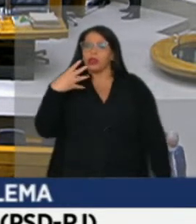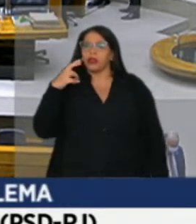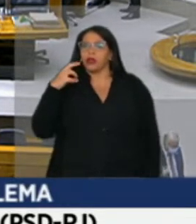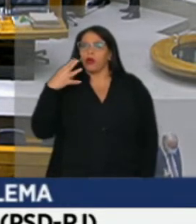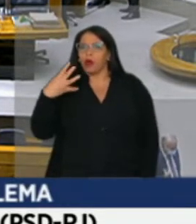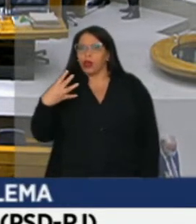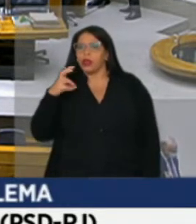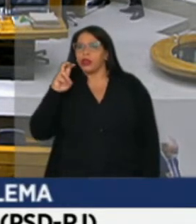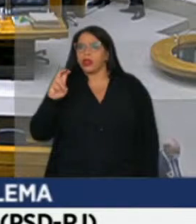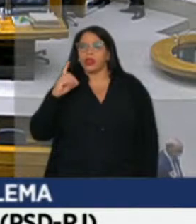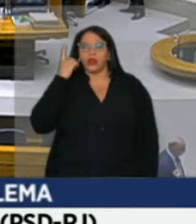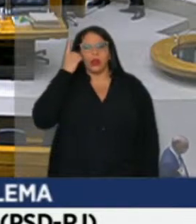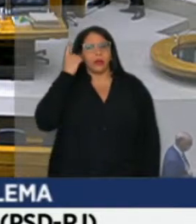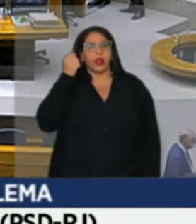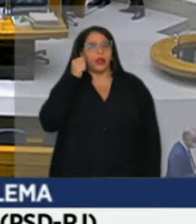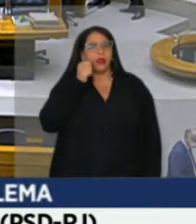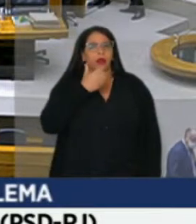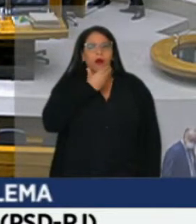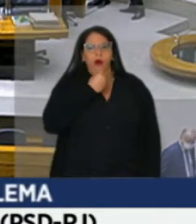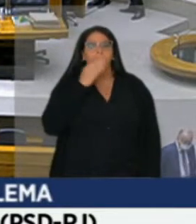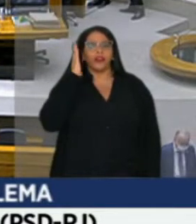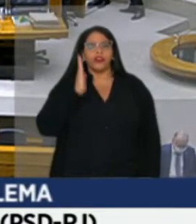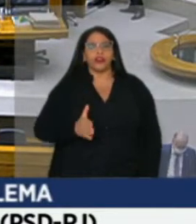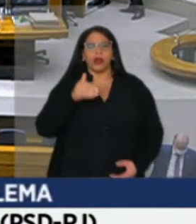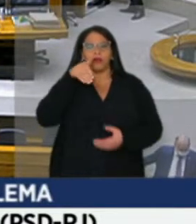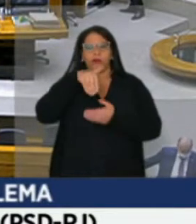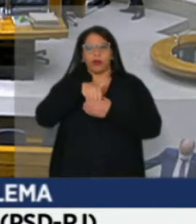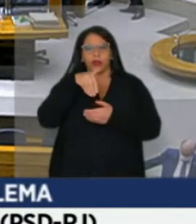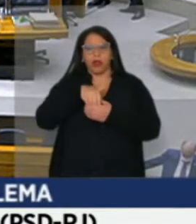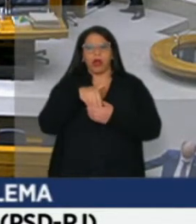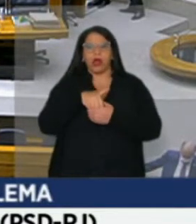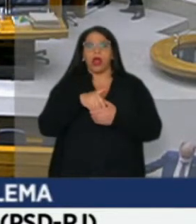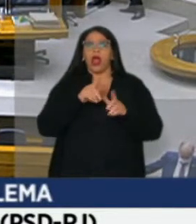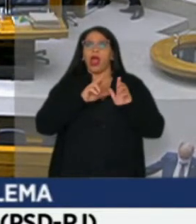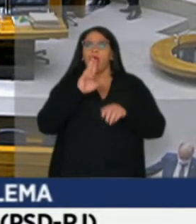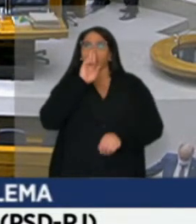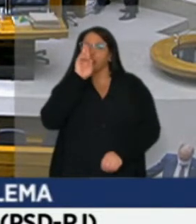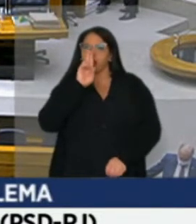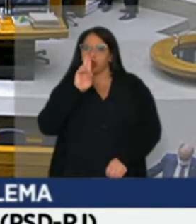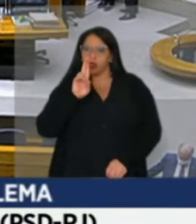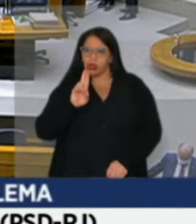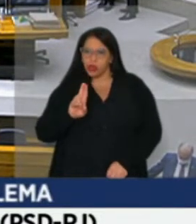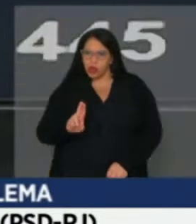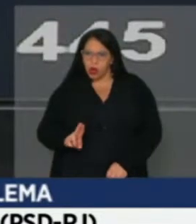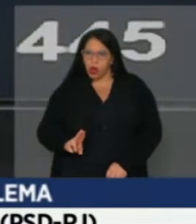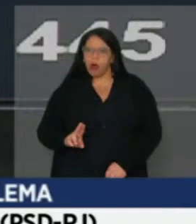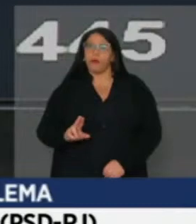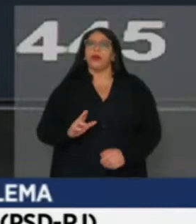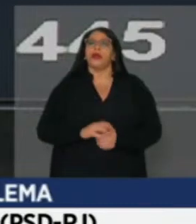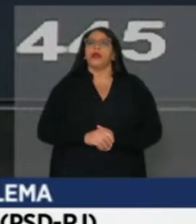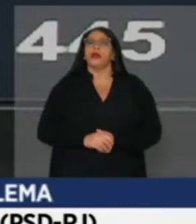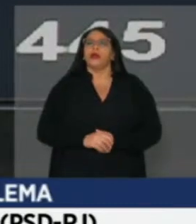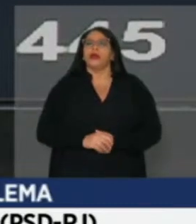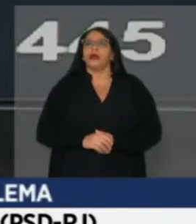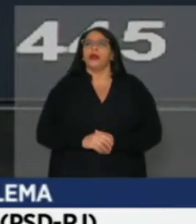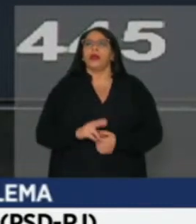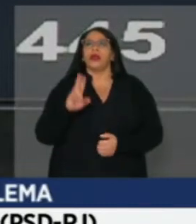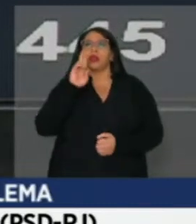deputadas e deputados já votaram. É uma votação aberta, nominal. Os deputados e deputadas